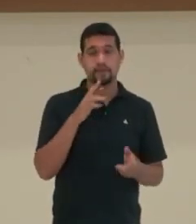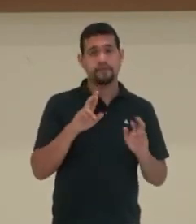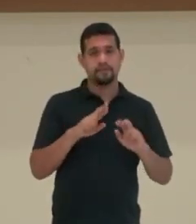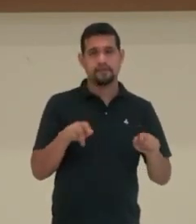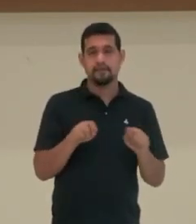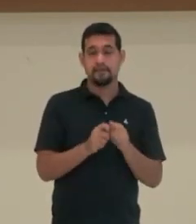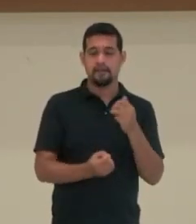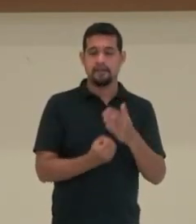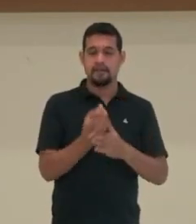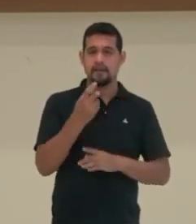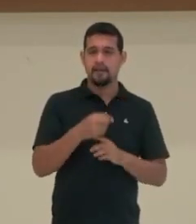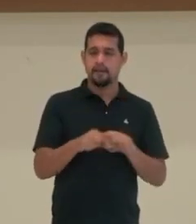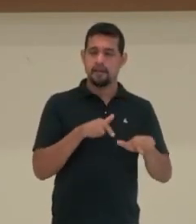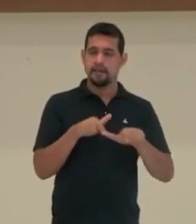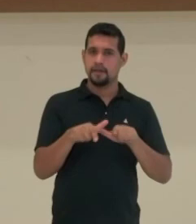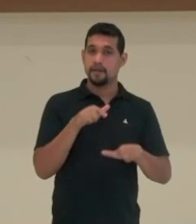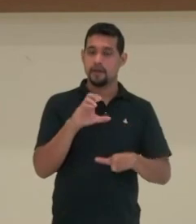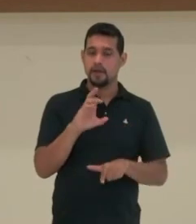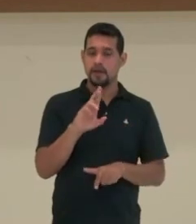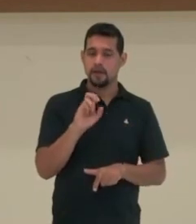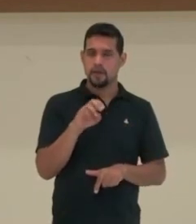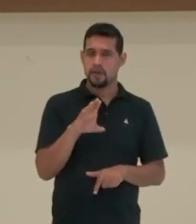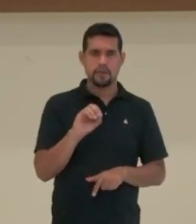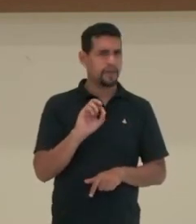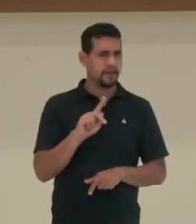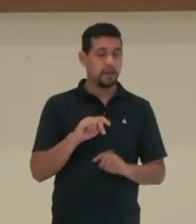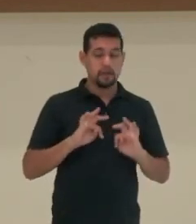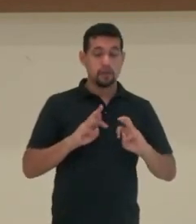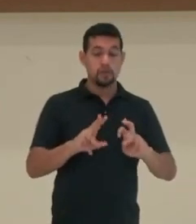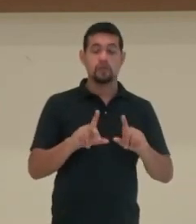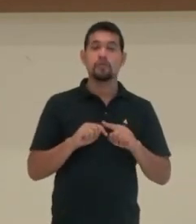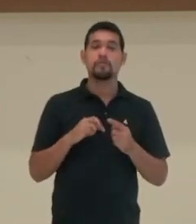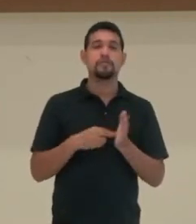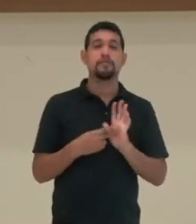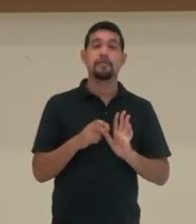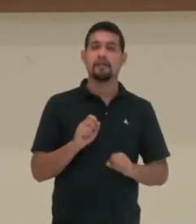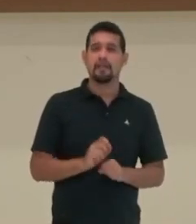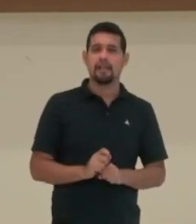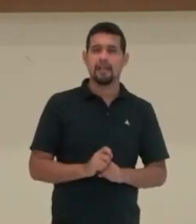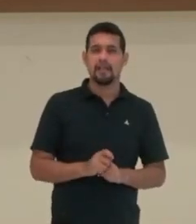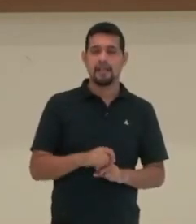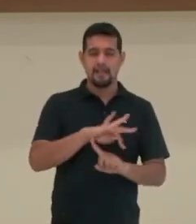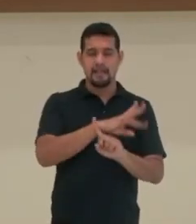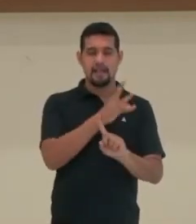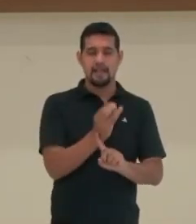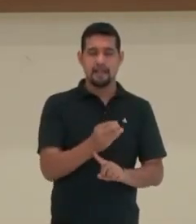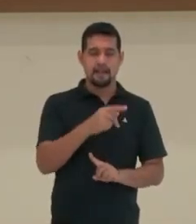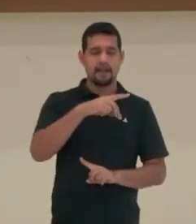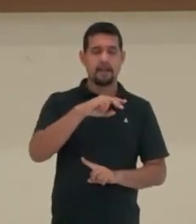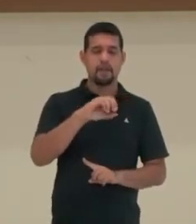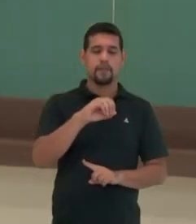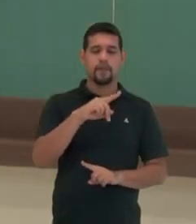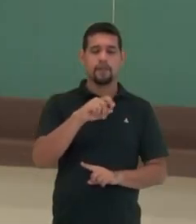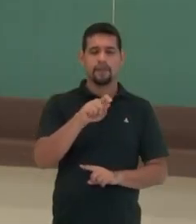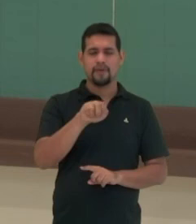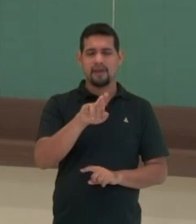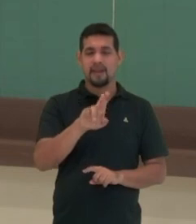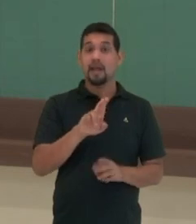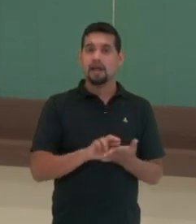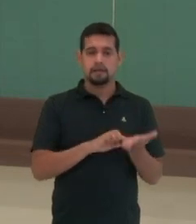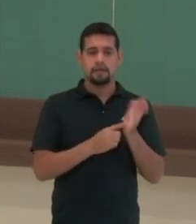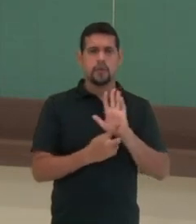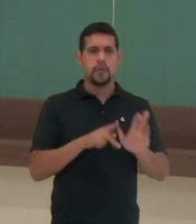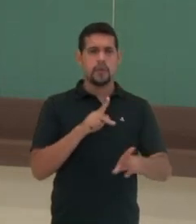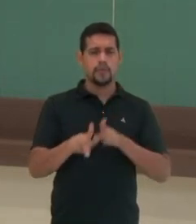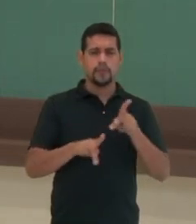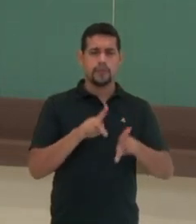fazer e criar essa obra de cromoxilogravura. Tudo isso é arte popular, minha gente. É trazendo o povo